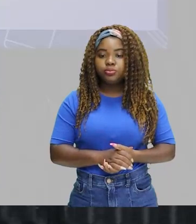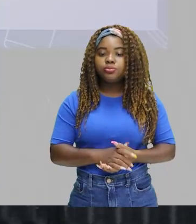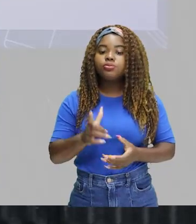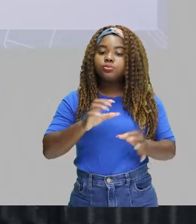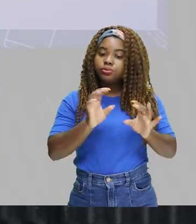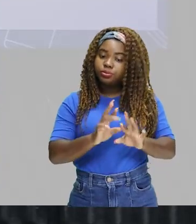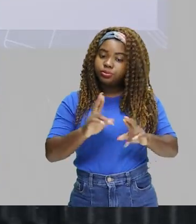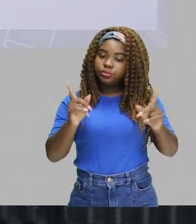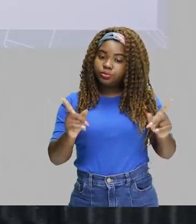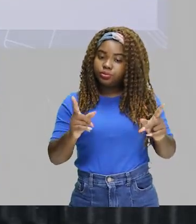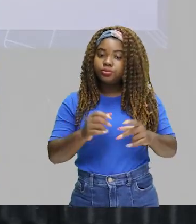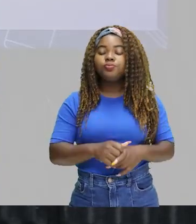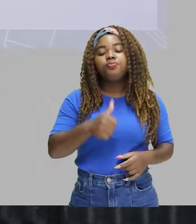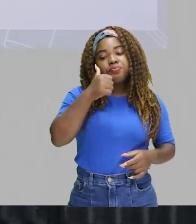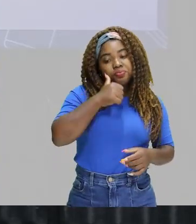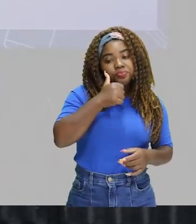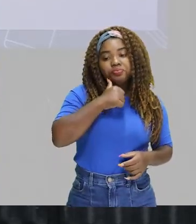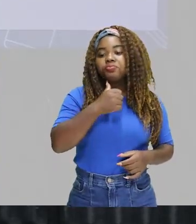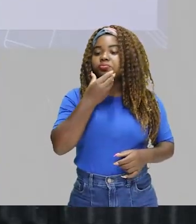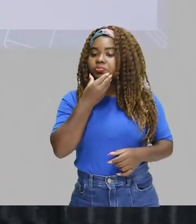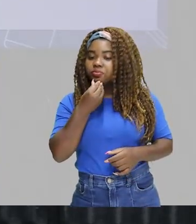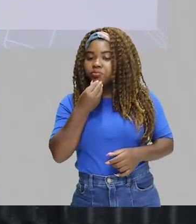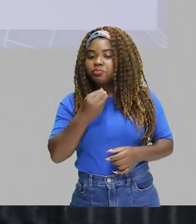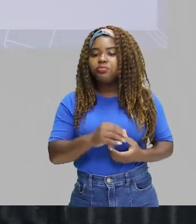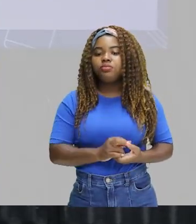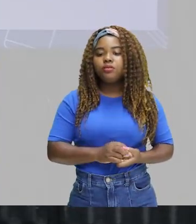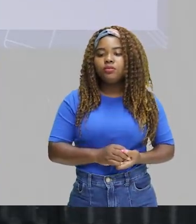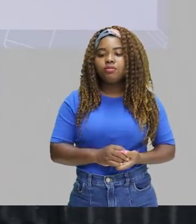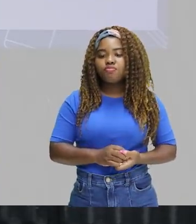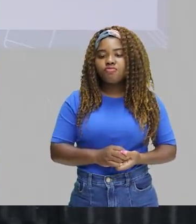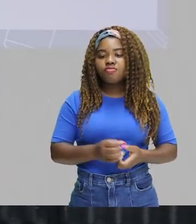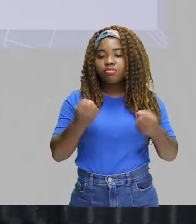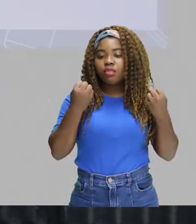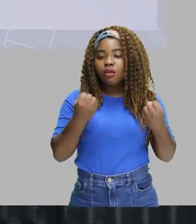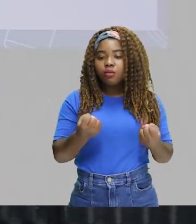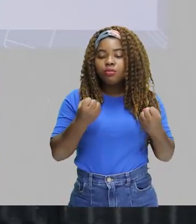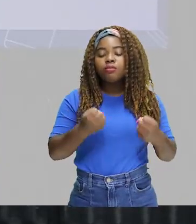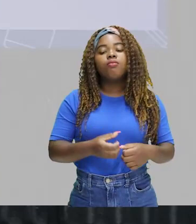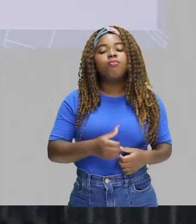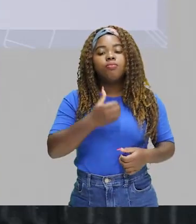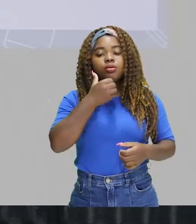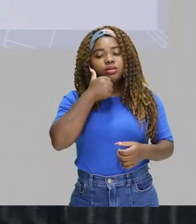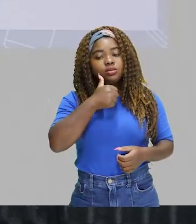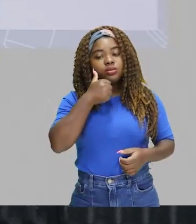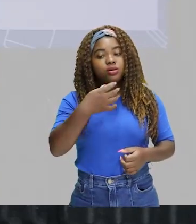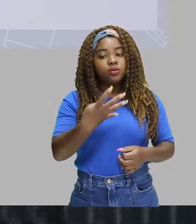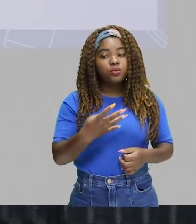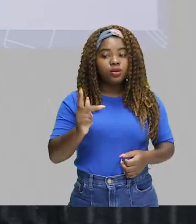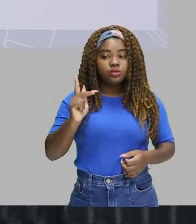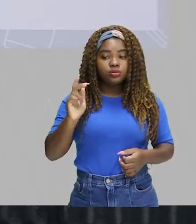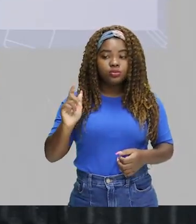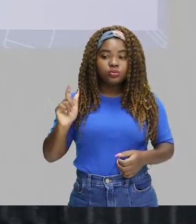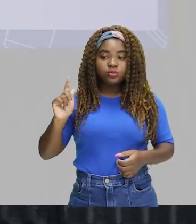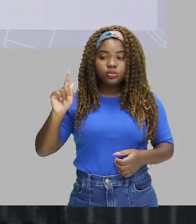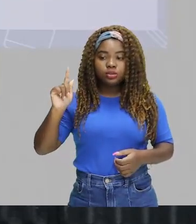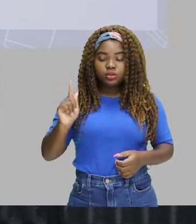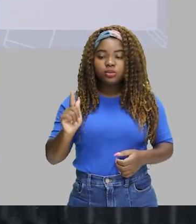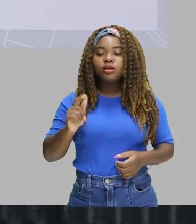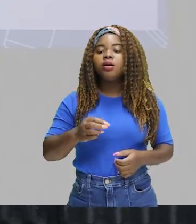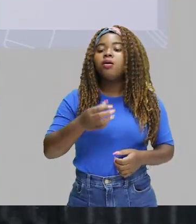distinção entre o sexo masculino e feminino. O peso no feminino tem 4 quilos, no